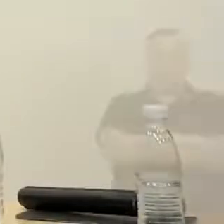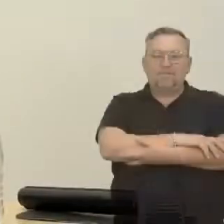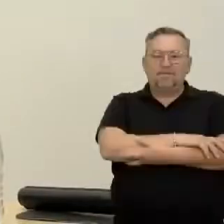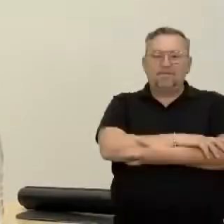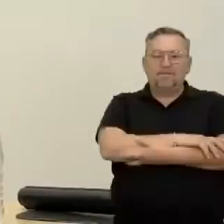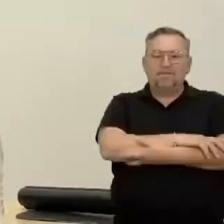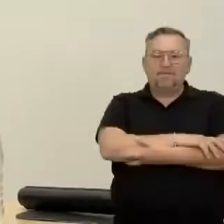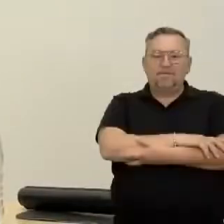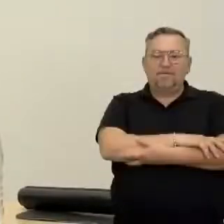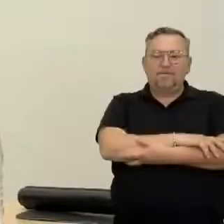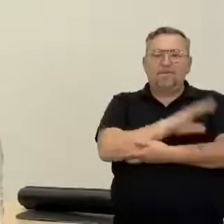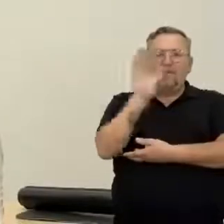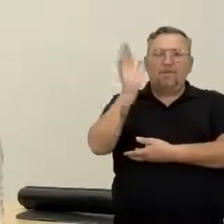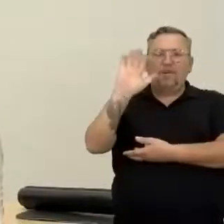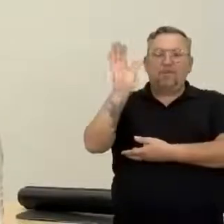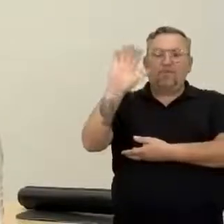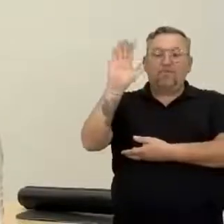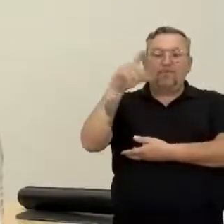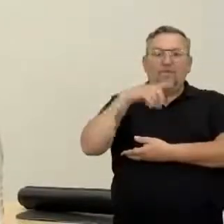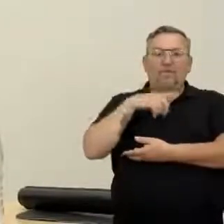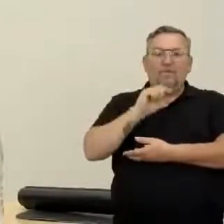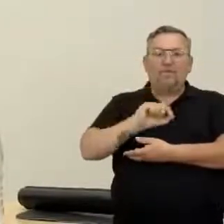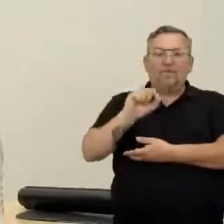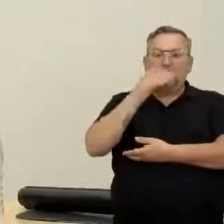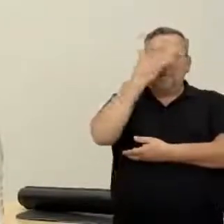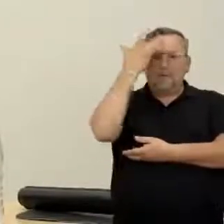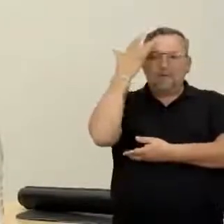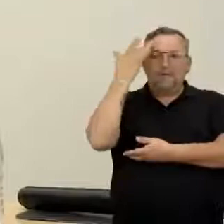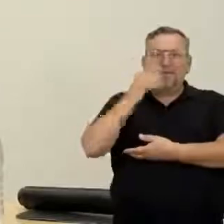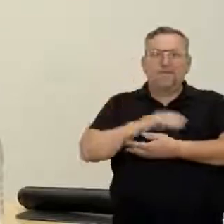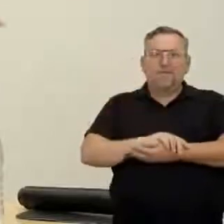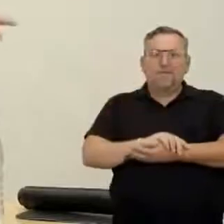gente. Tudo bem? Aula de